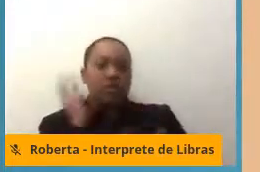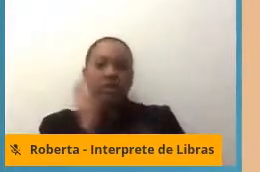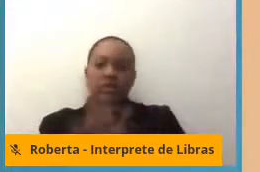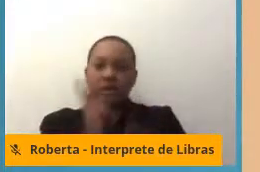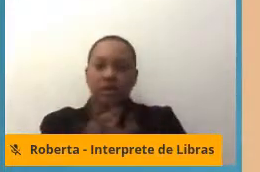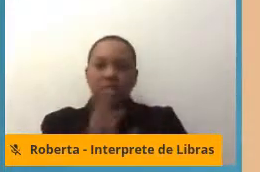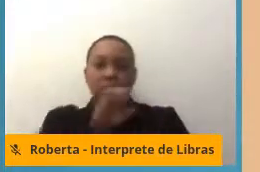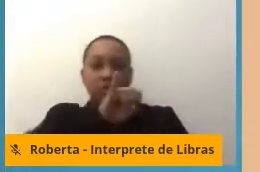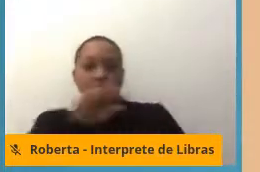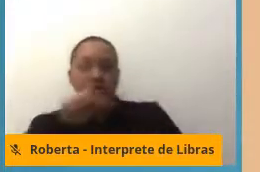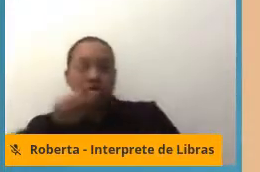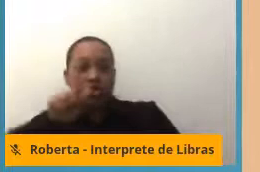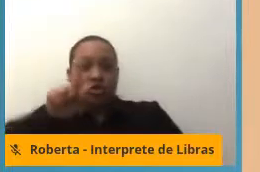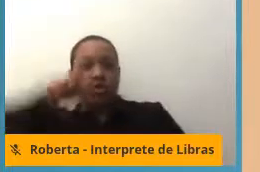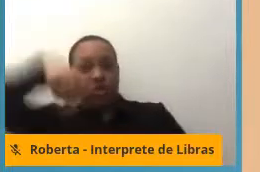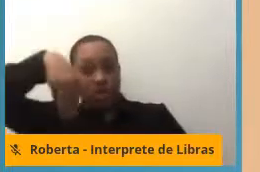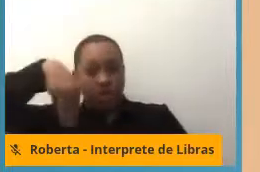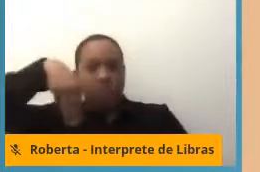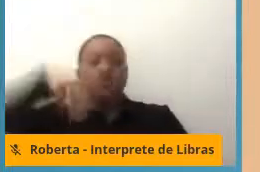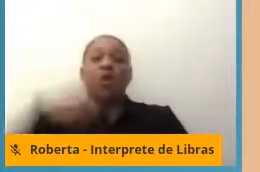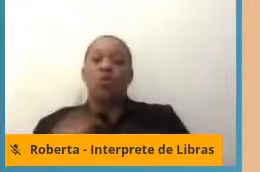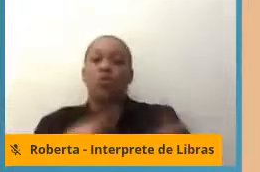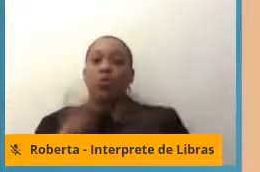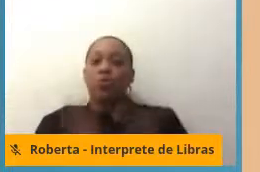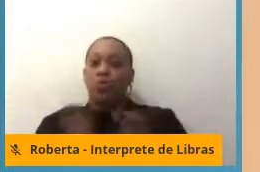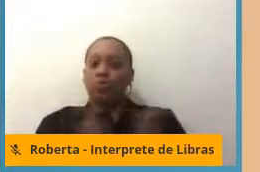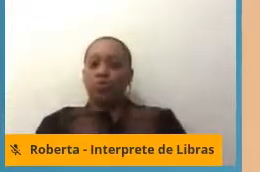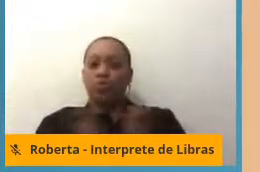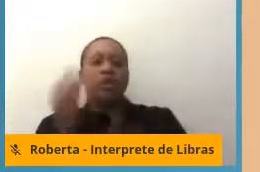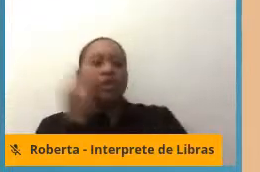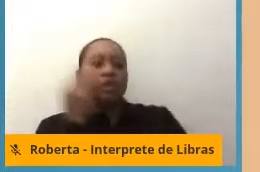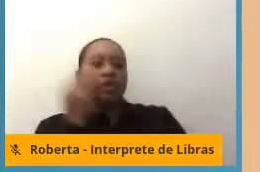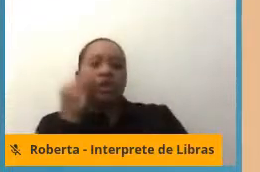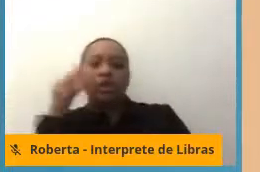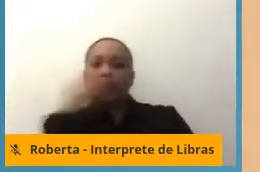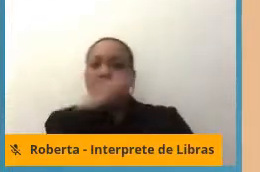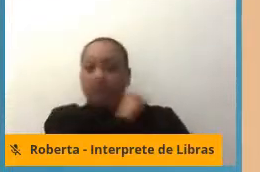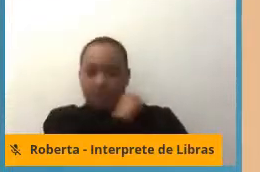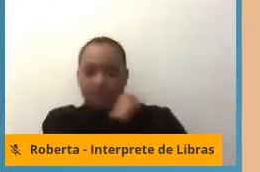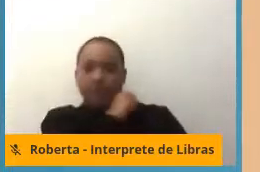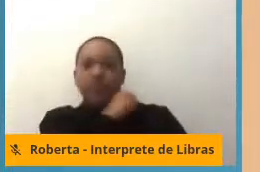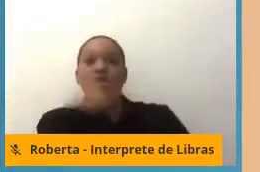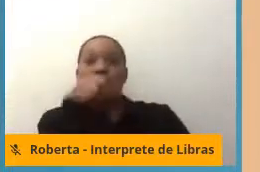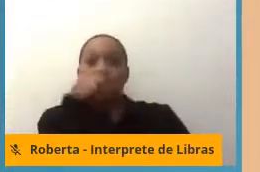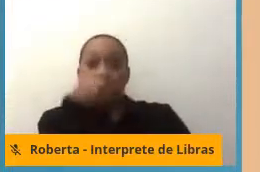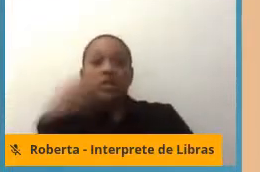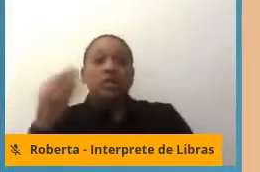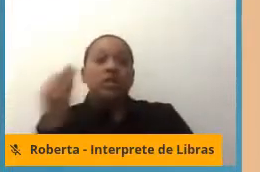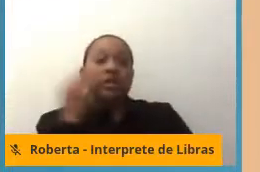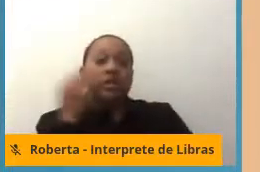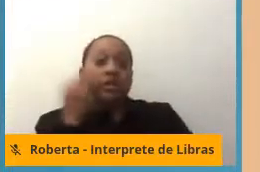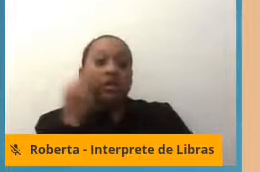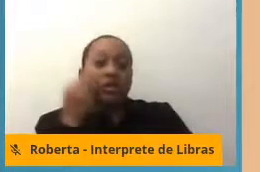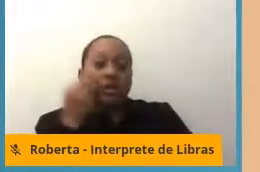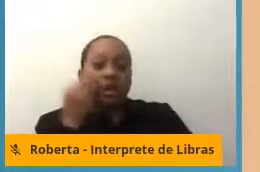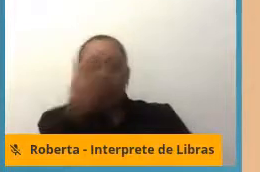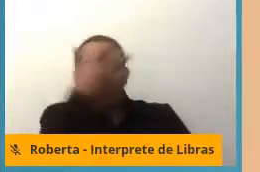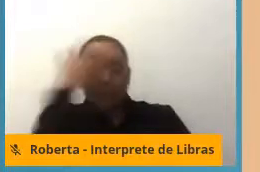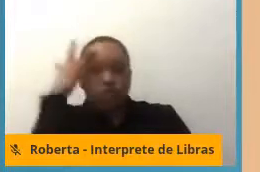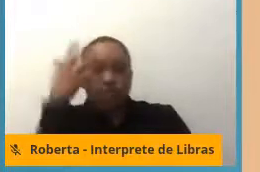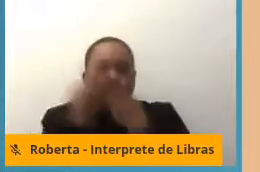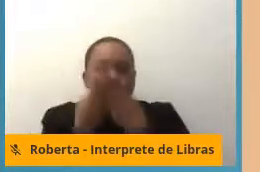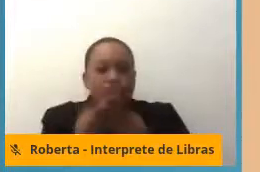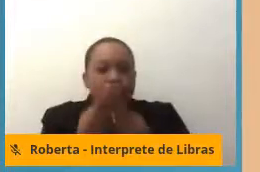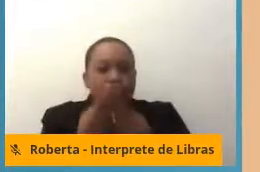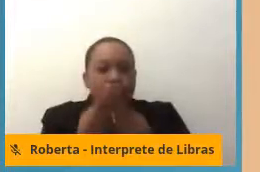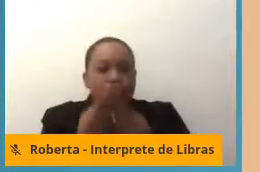teste. Agora aqui, ó, é o teste do paciente. Então, veja, esse teste aqui deu